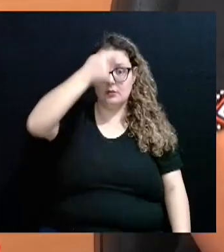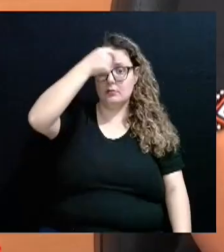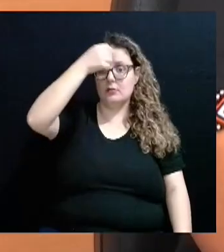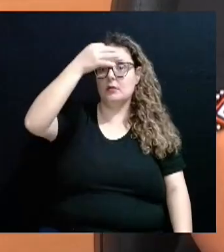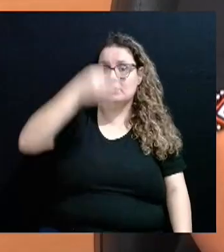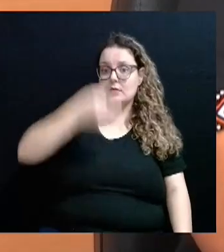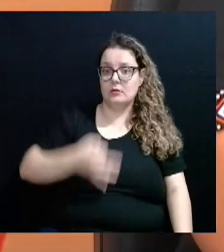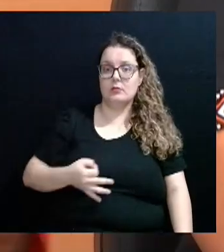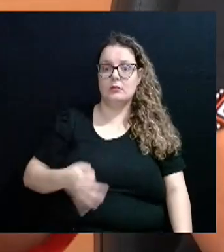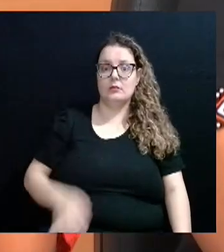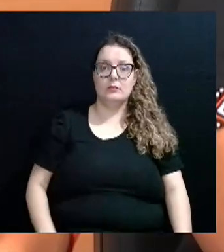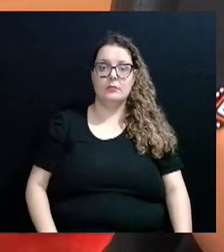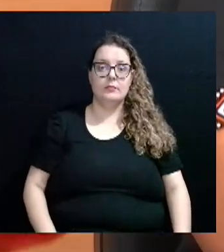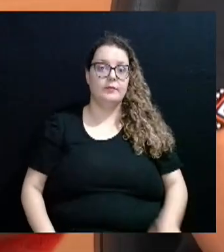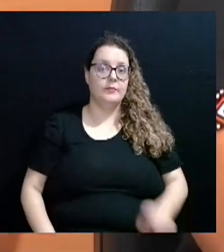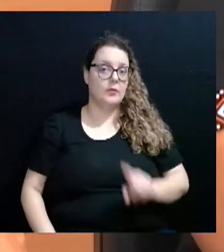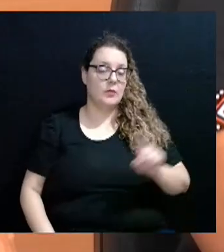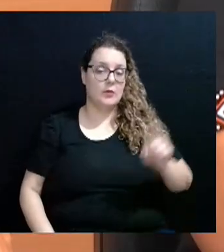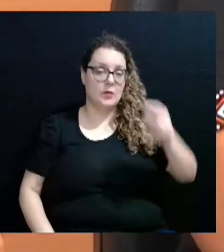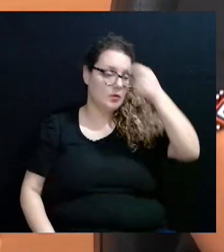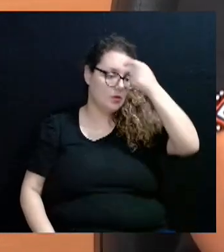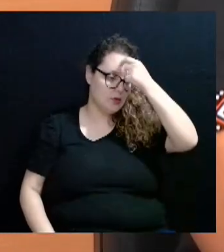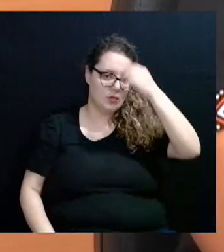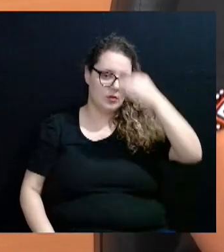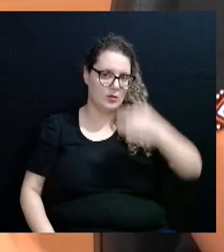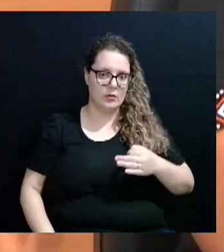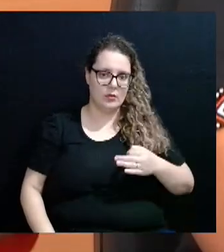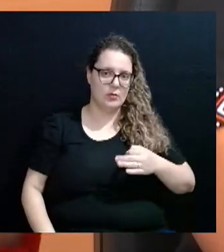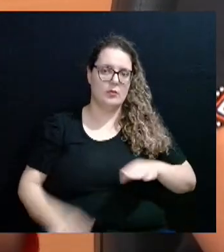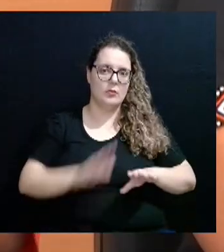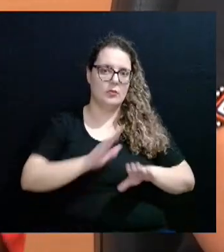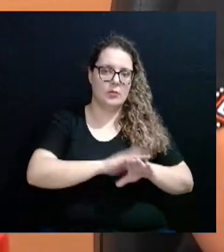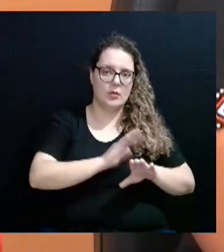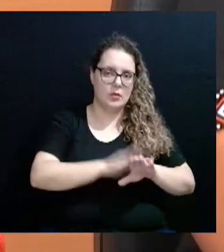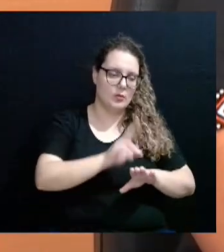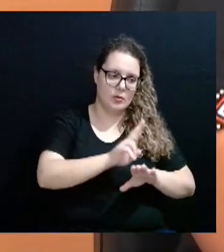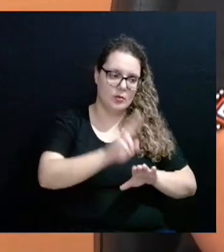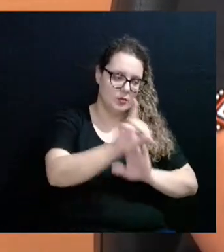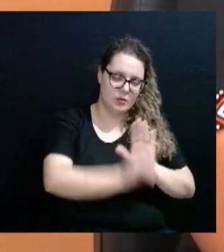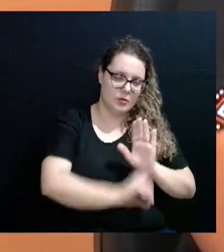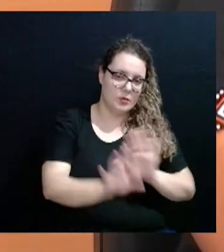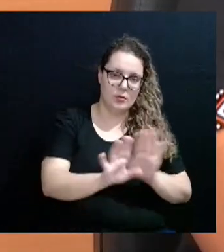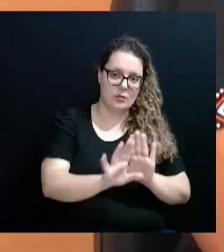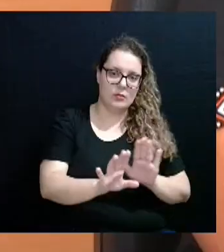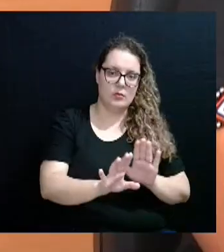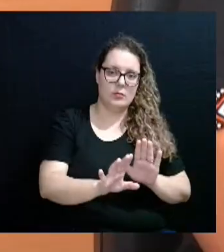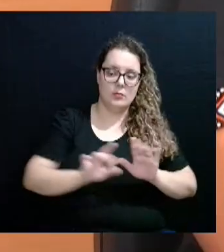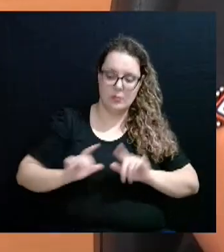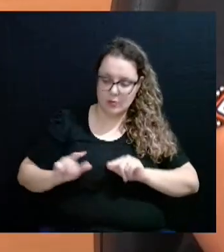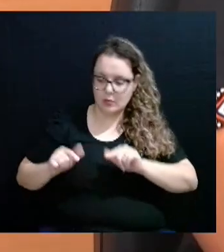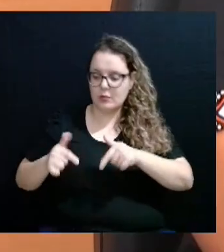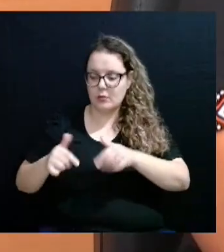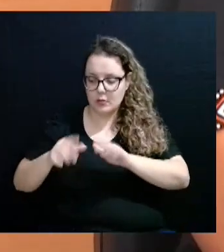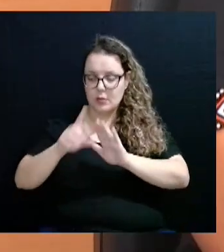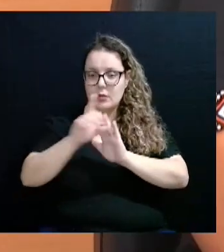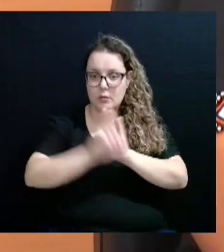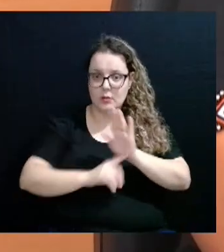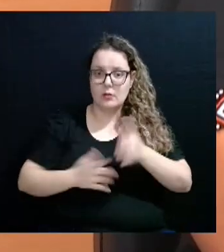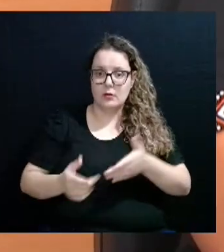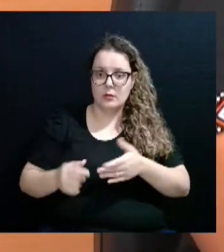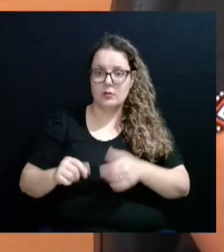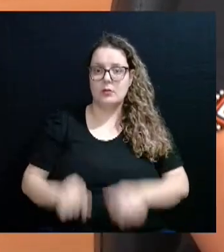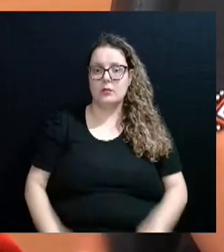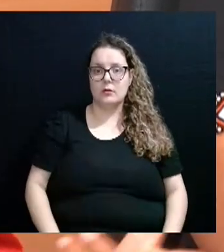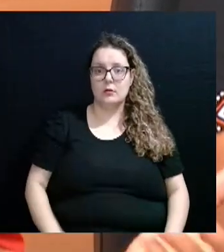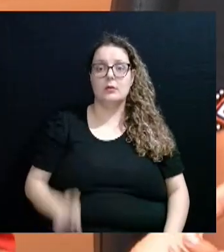a cidadania pelo exercício do direito, mas foi pela luta pelo direito, que também é uma dimensão do exercício